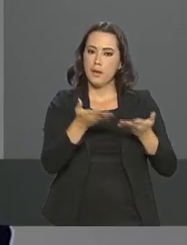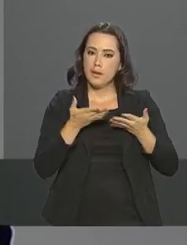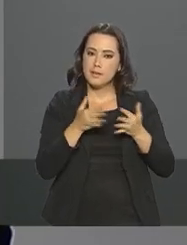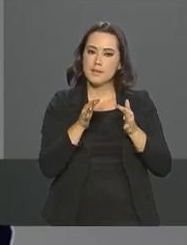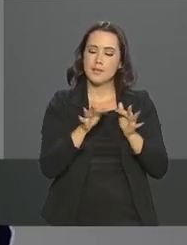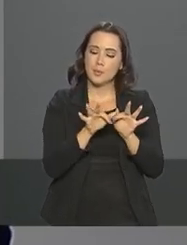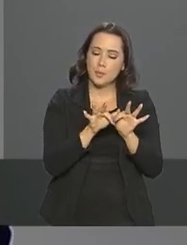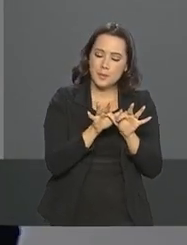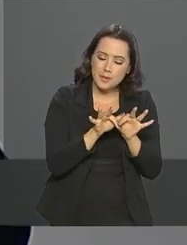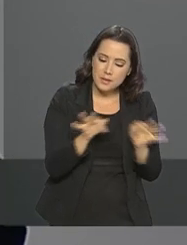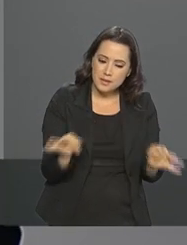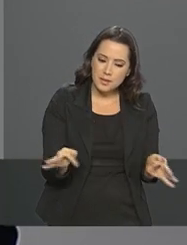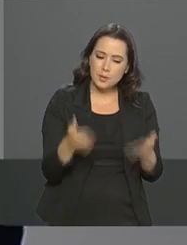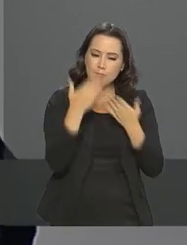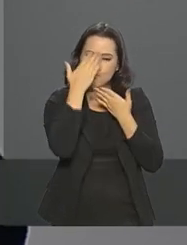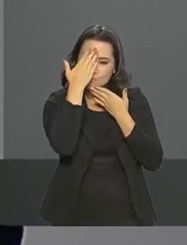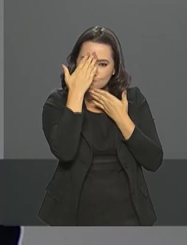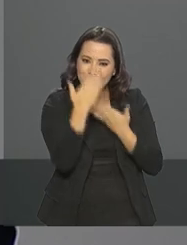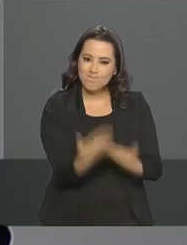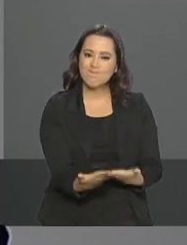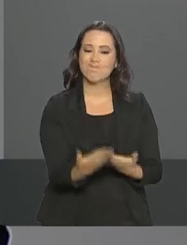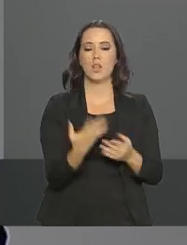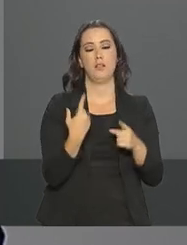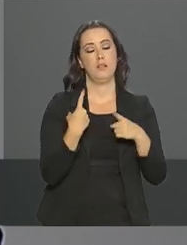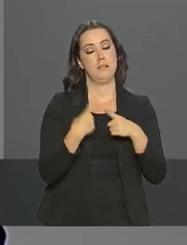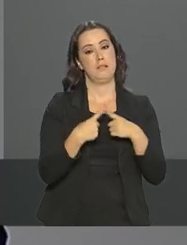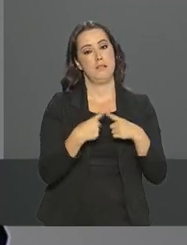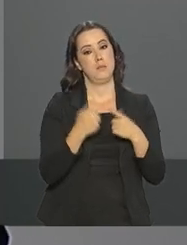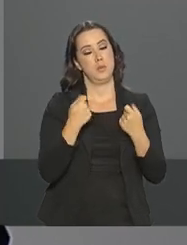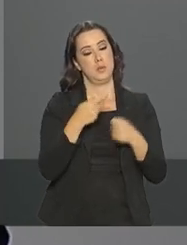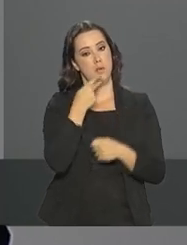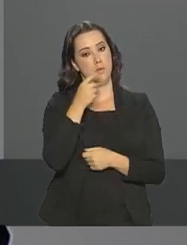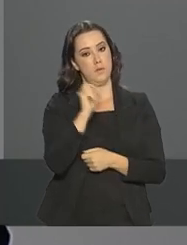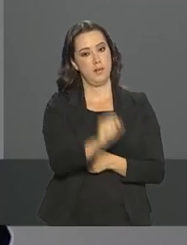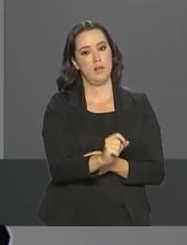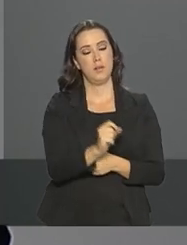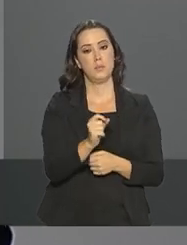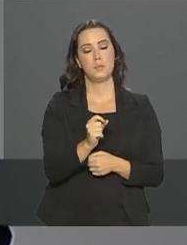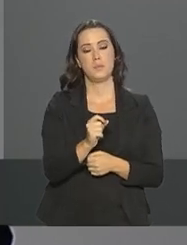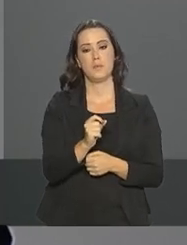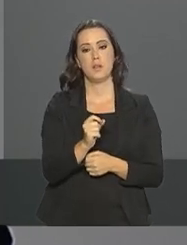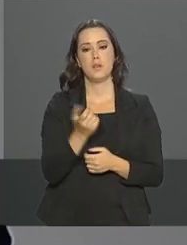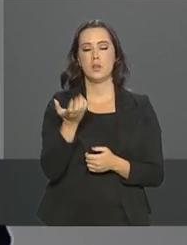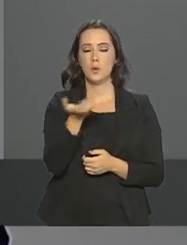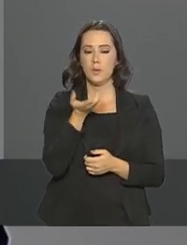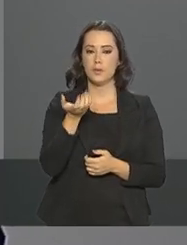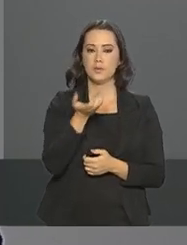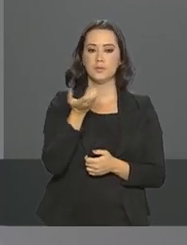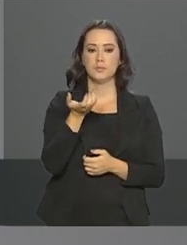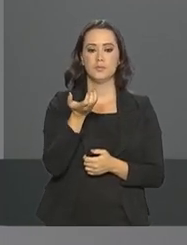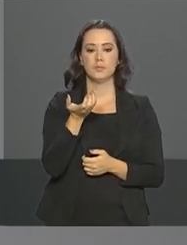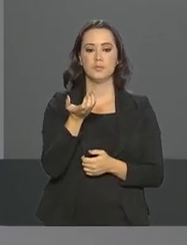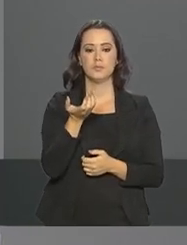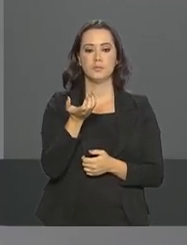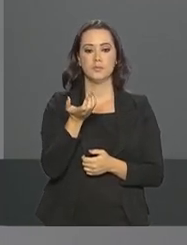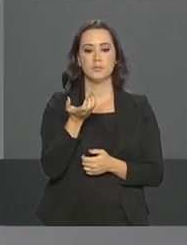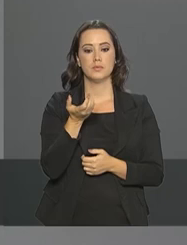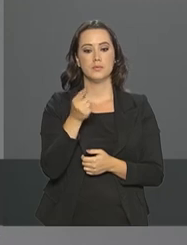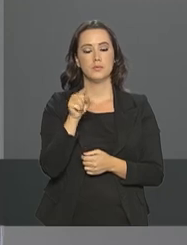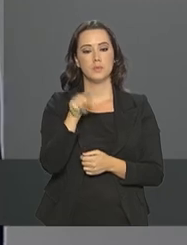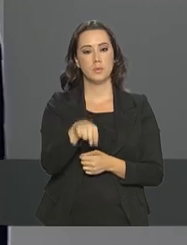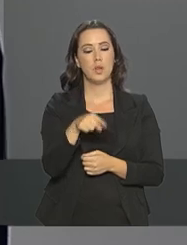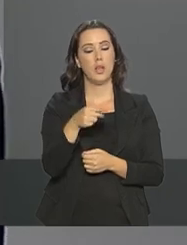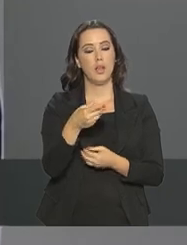muita gratidão e devo dizer que eu quero dividir esse